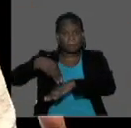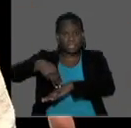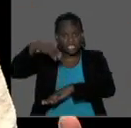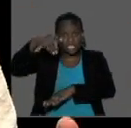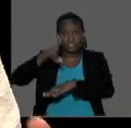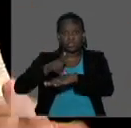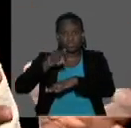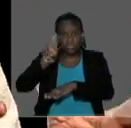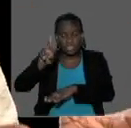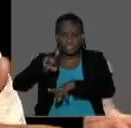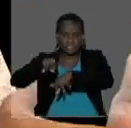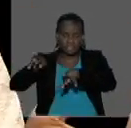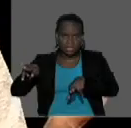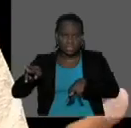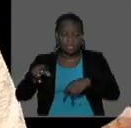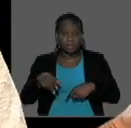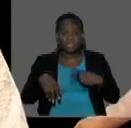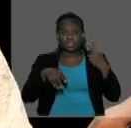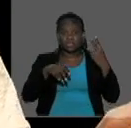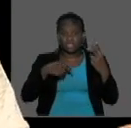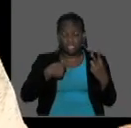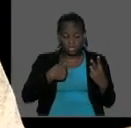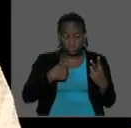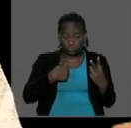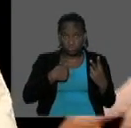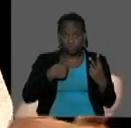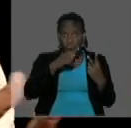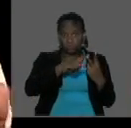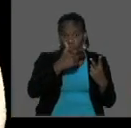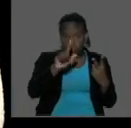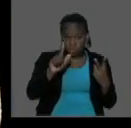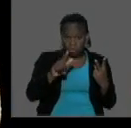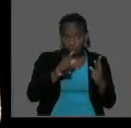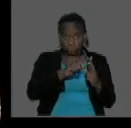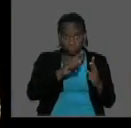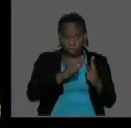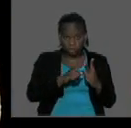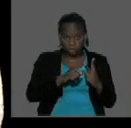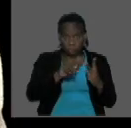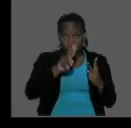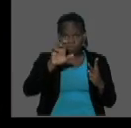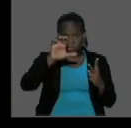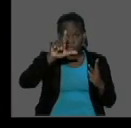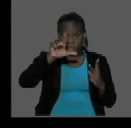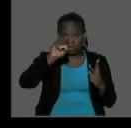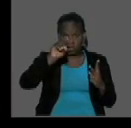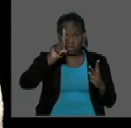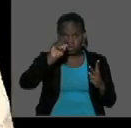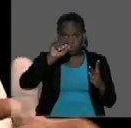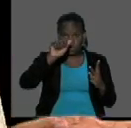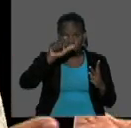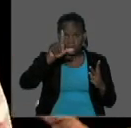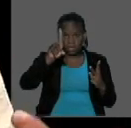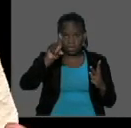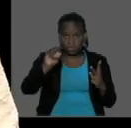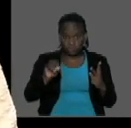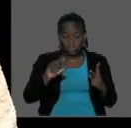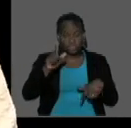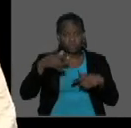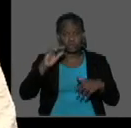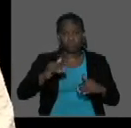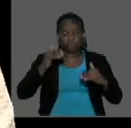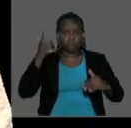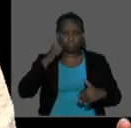mestrado, doutorado, não sei o quê, e apenas eu e um outro, chamado Clodoaldo, que se tornou depois juiz